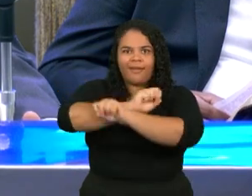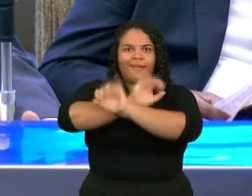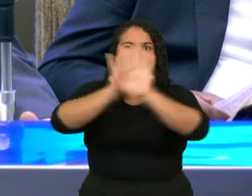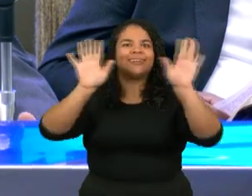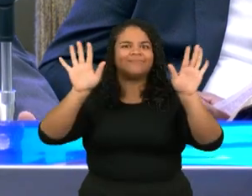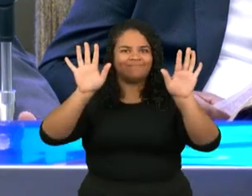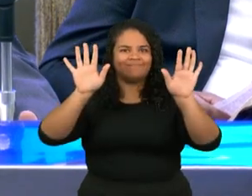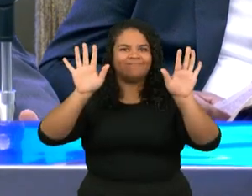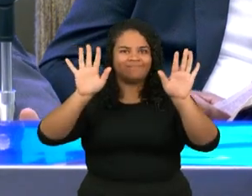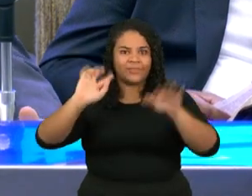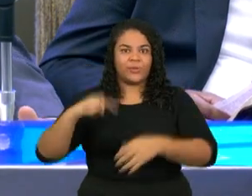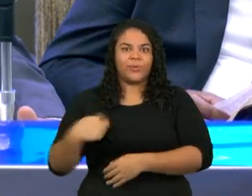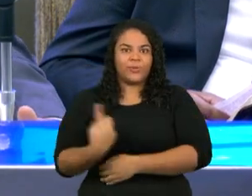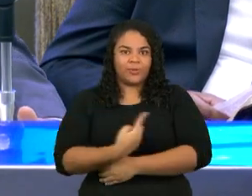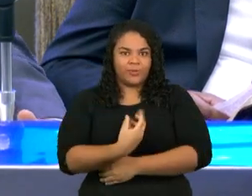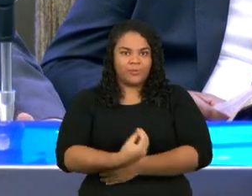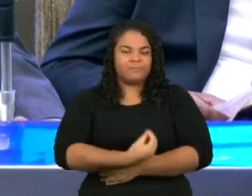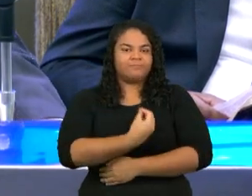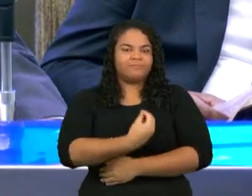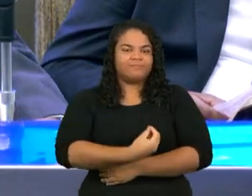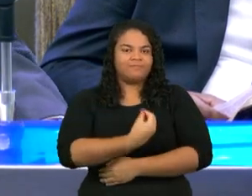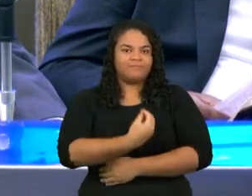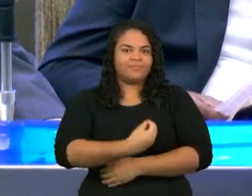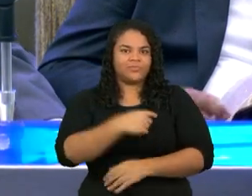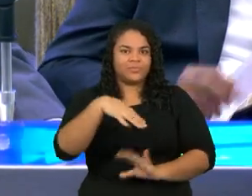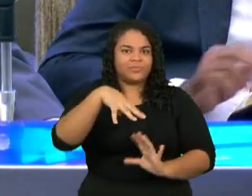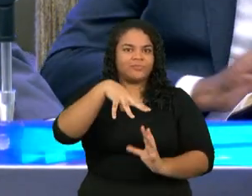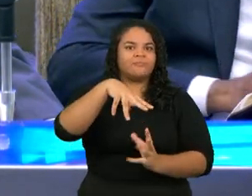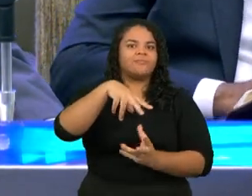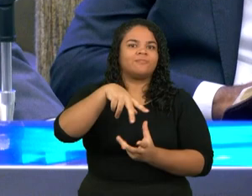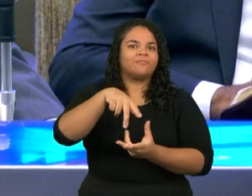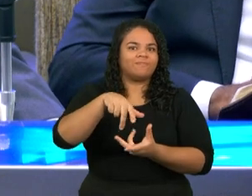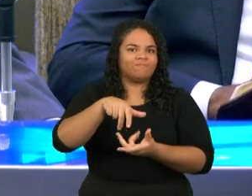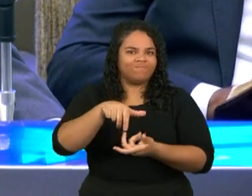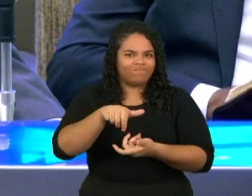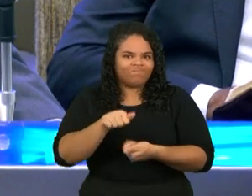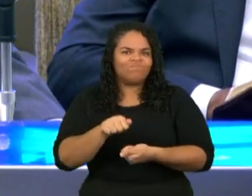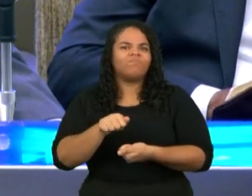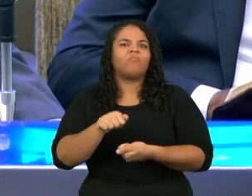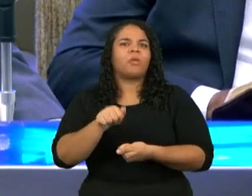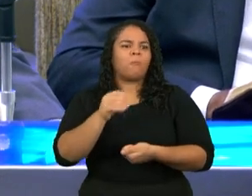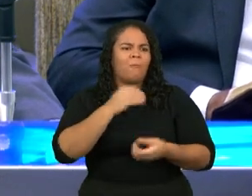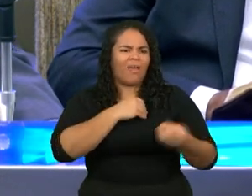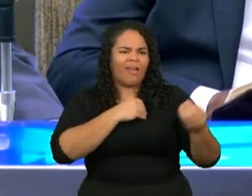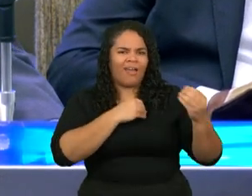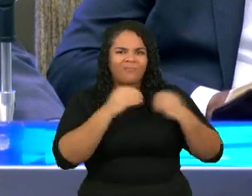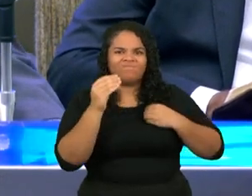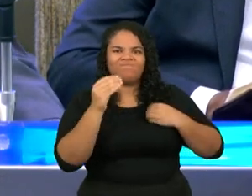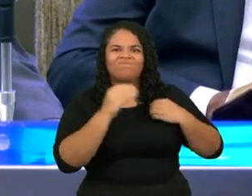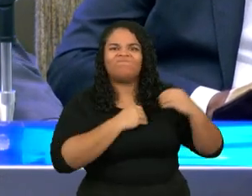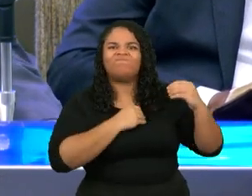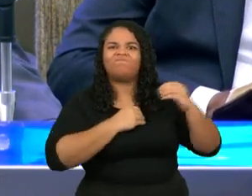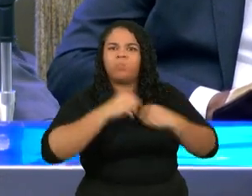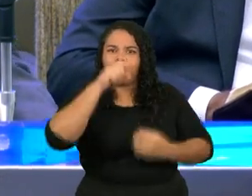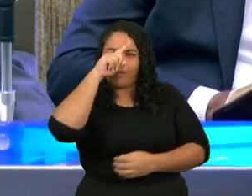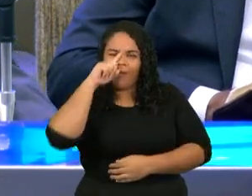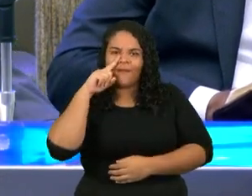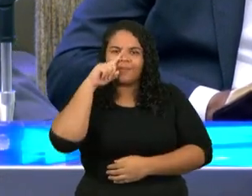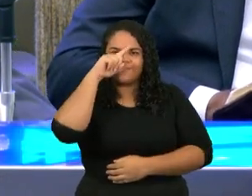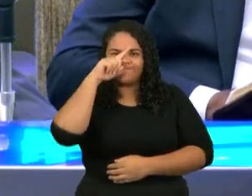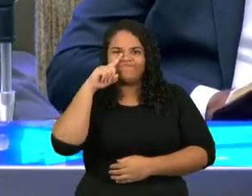vive a nossa família é um mundo permeado de perigos